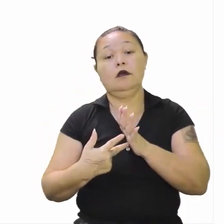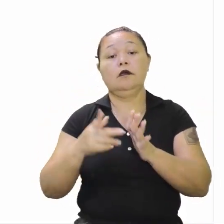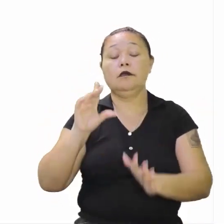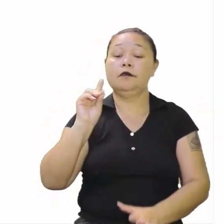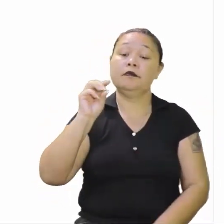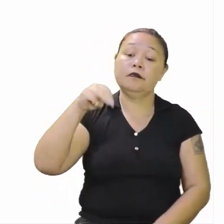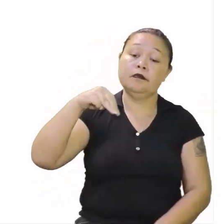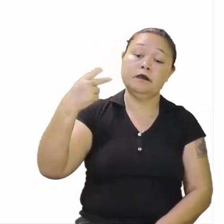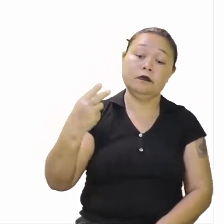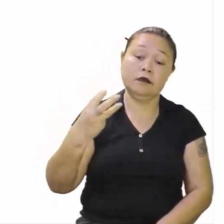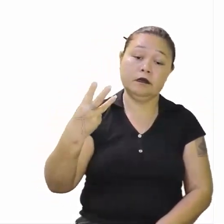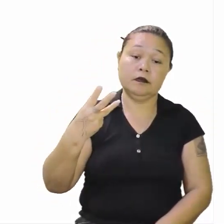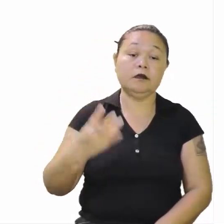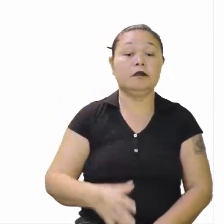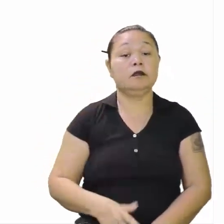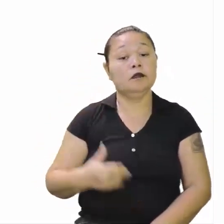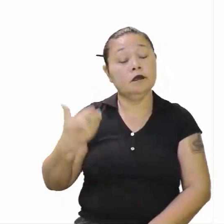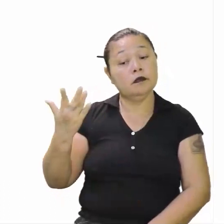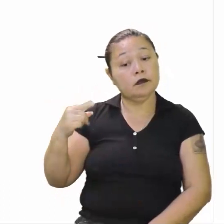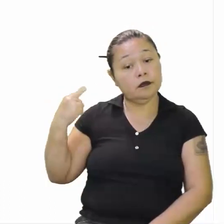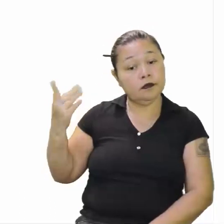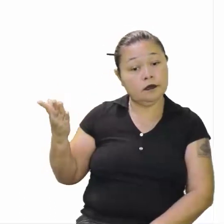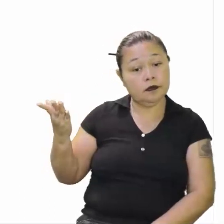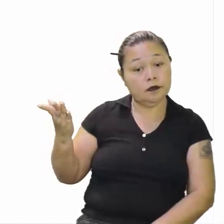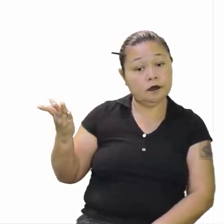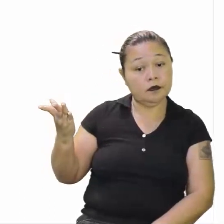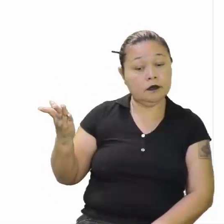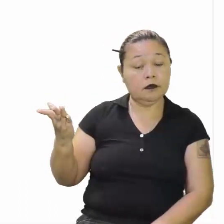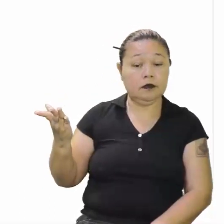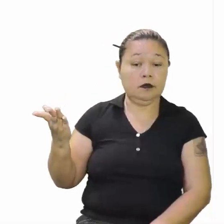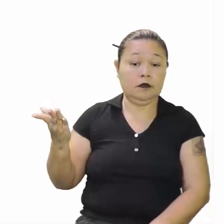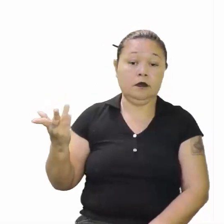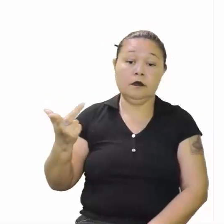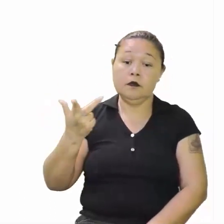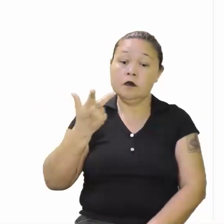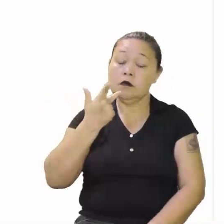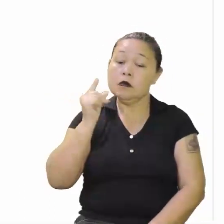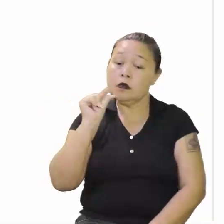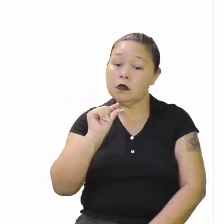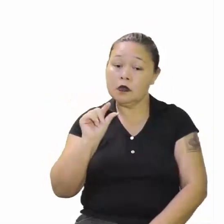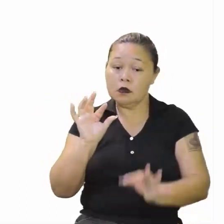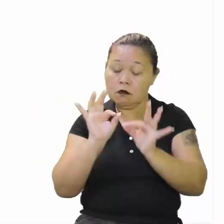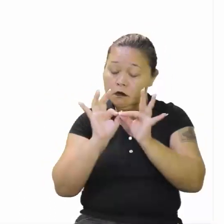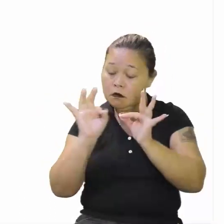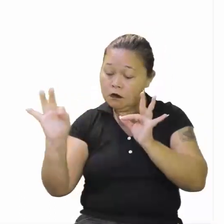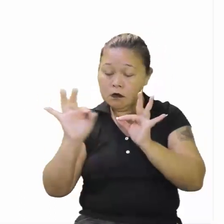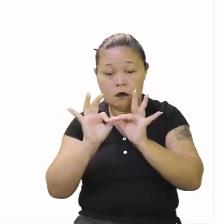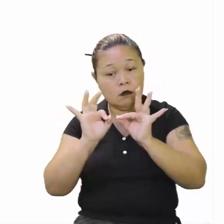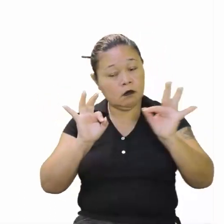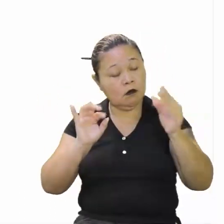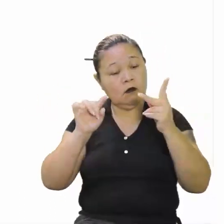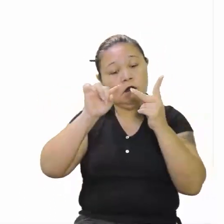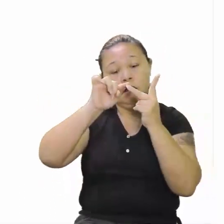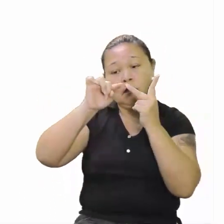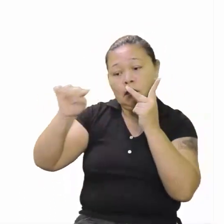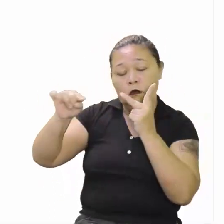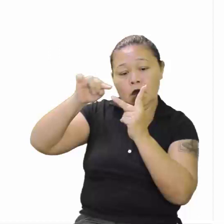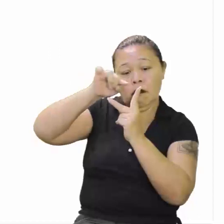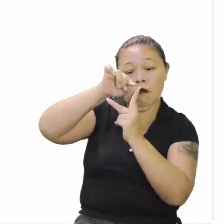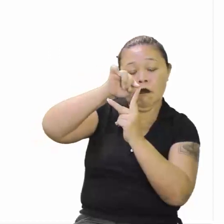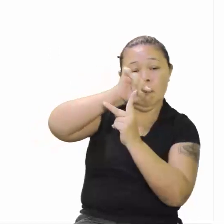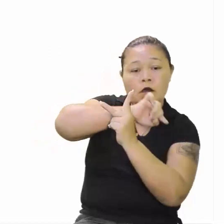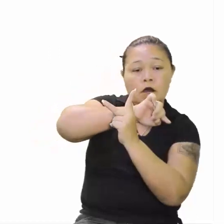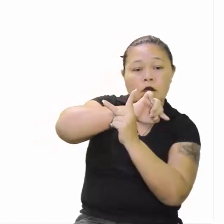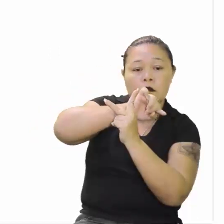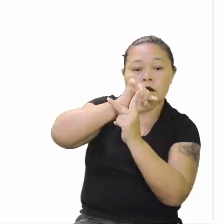cúbico. Na sequência, vejamos aqui, quando a gente fala em termos de aresta, ó, eu falei aqui, ó, é 1